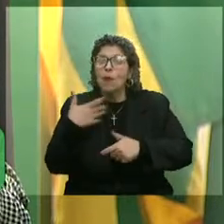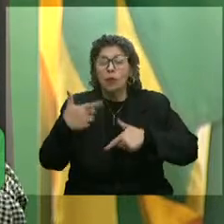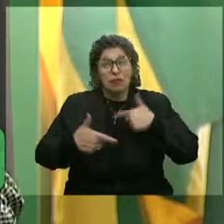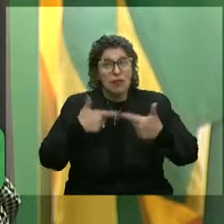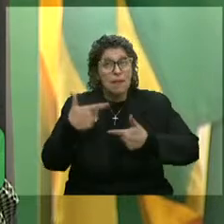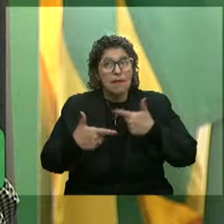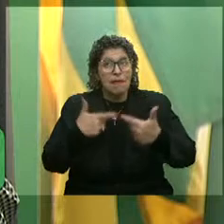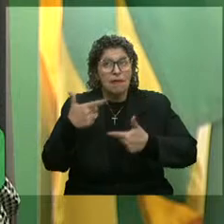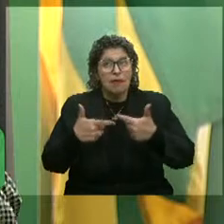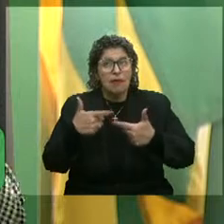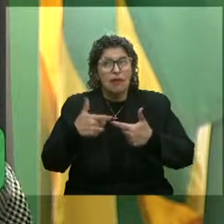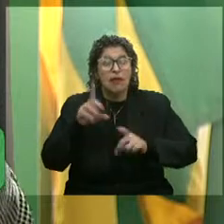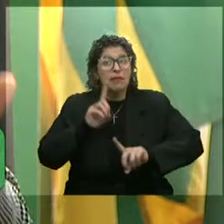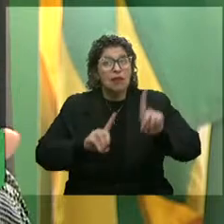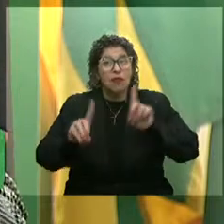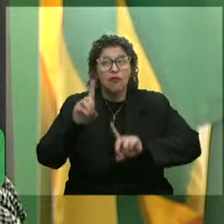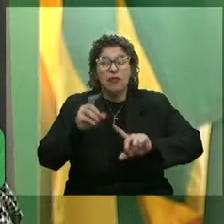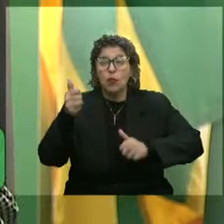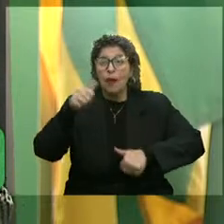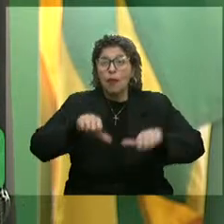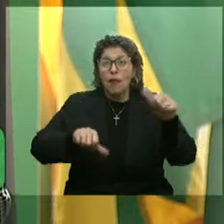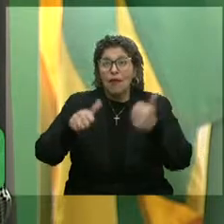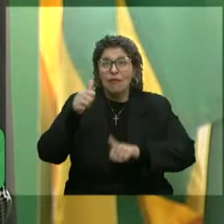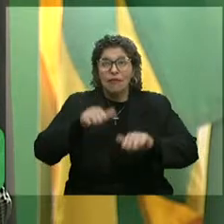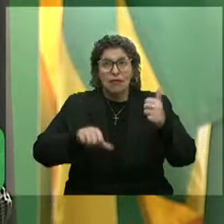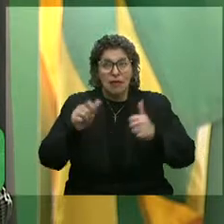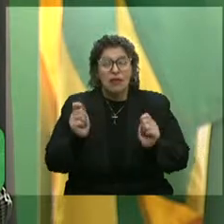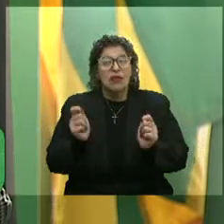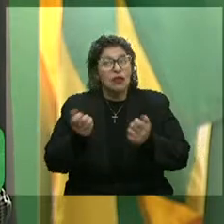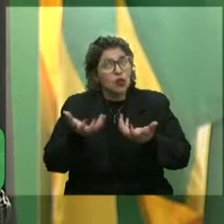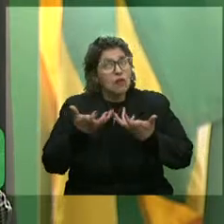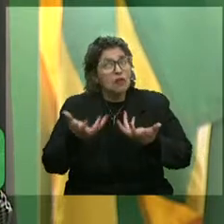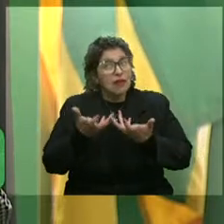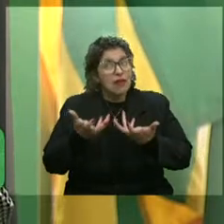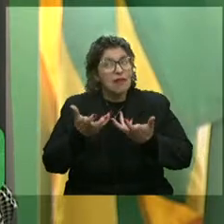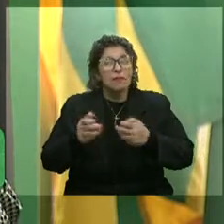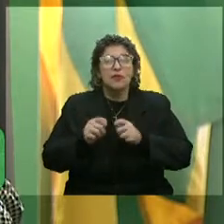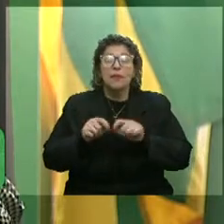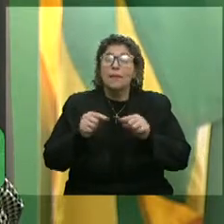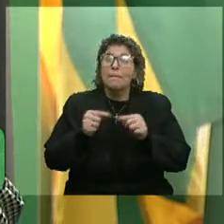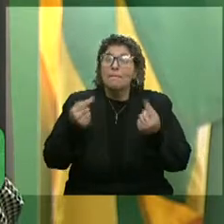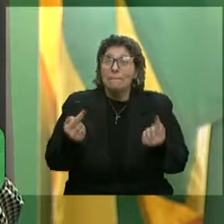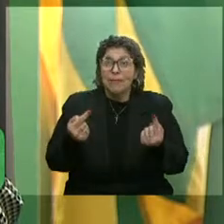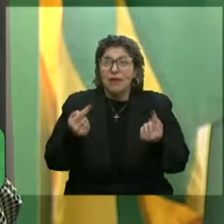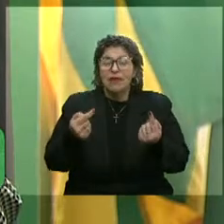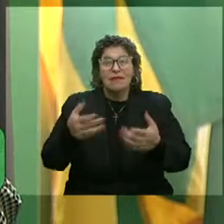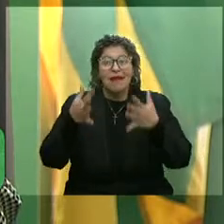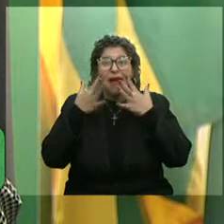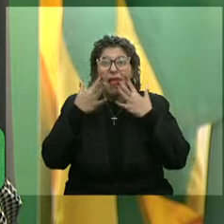trabalho. Talvez não com a qualidade que todos nós gostaríamos, mas a